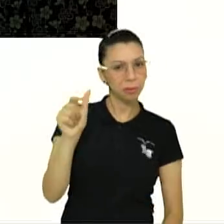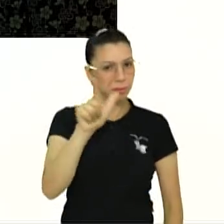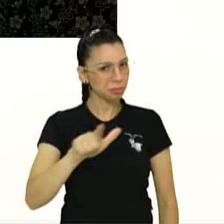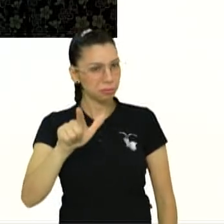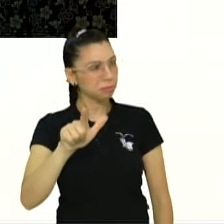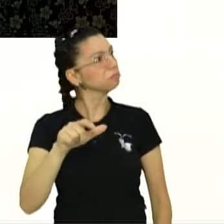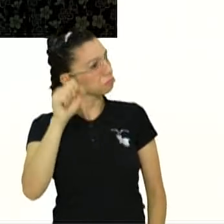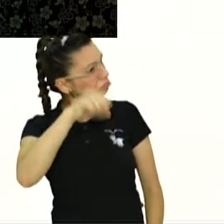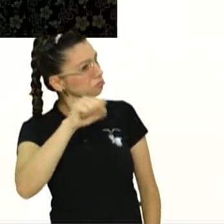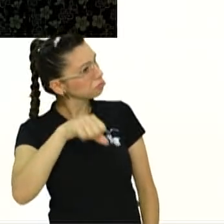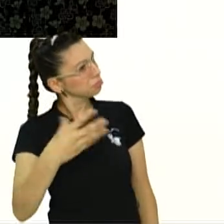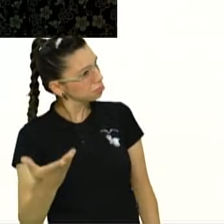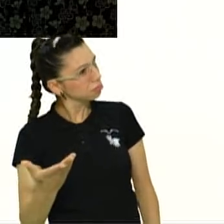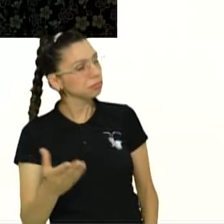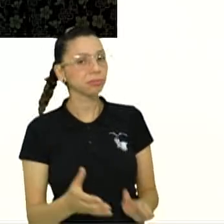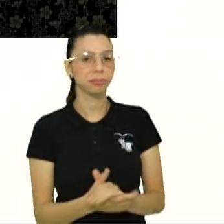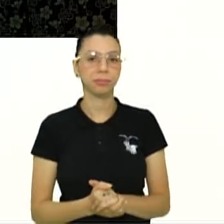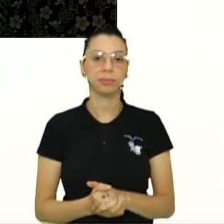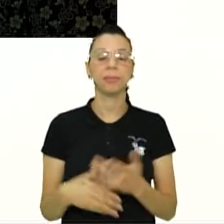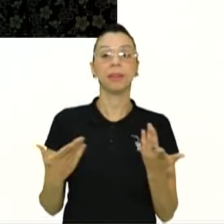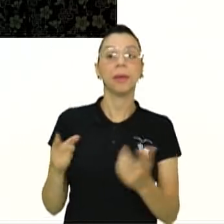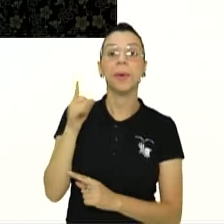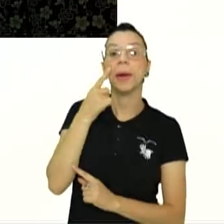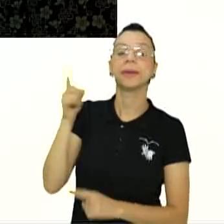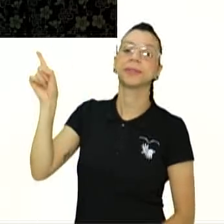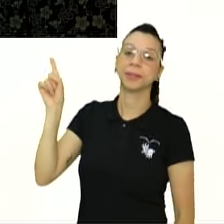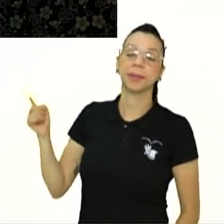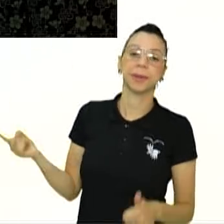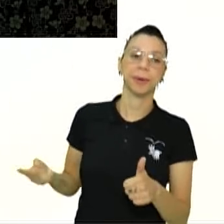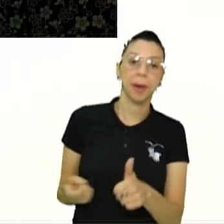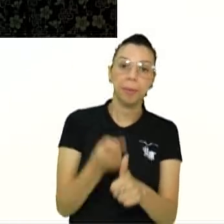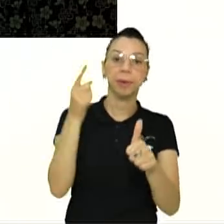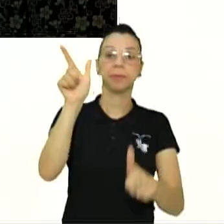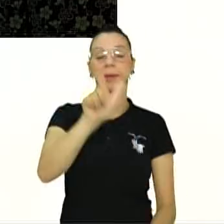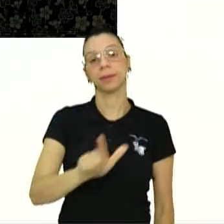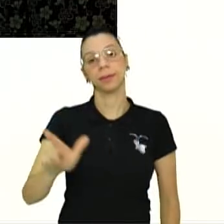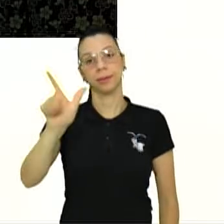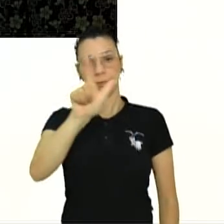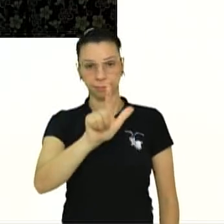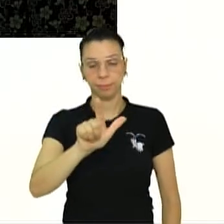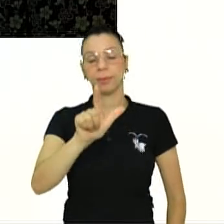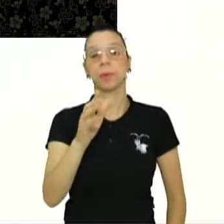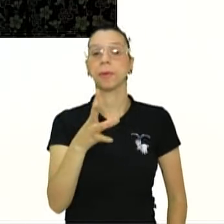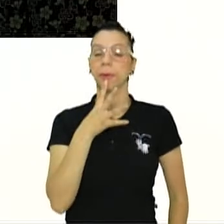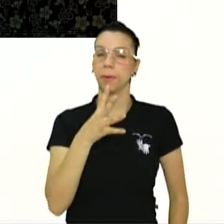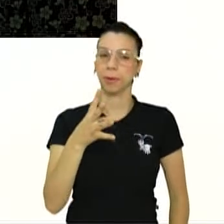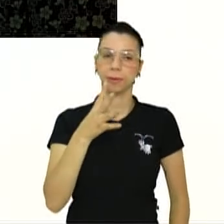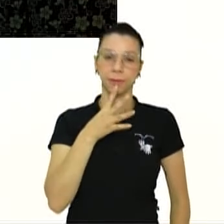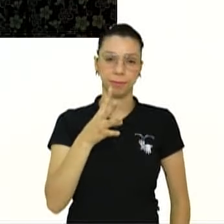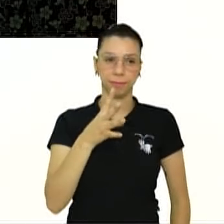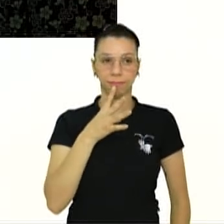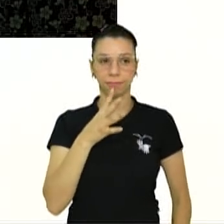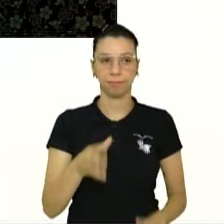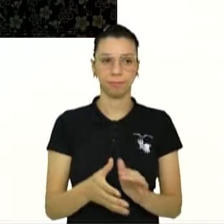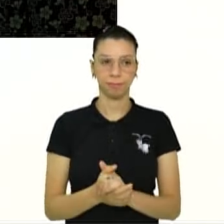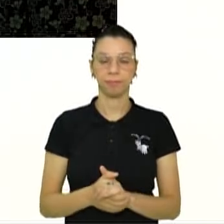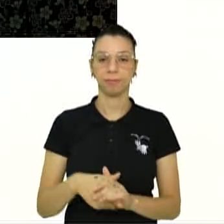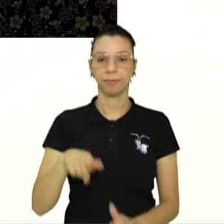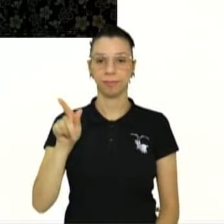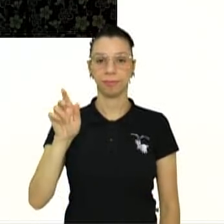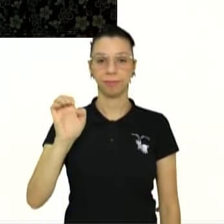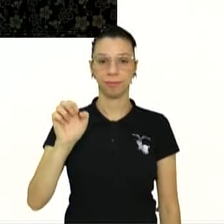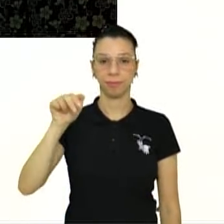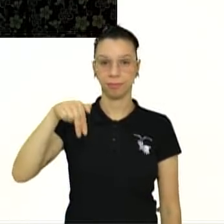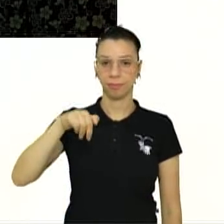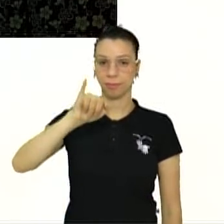sim. Essa aqui foi uma das primeiras literaturas conhecida do Genji